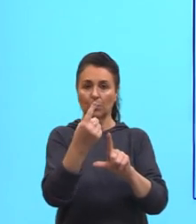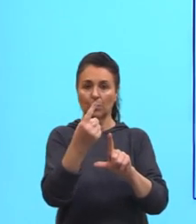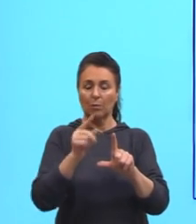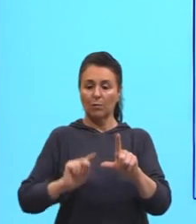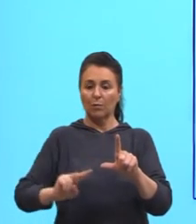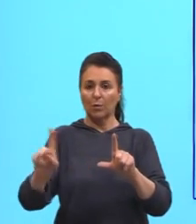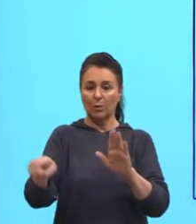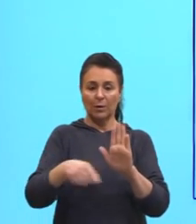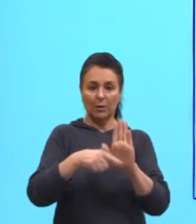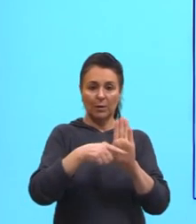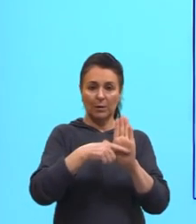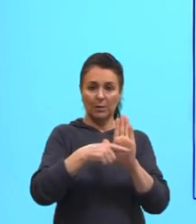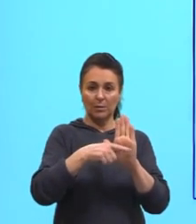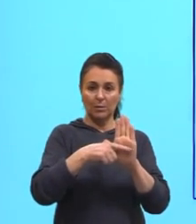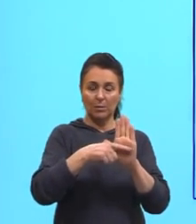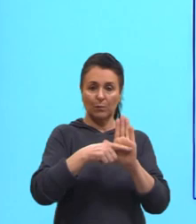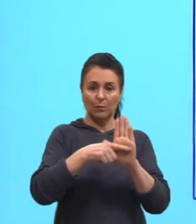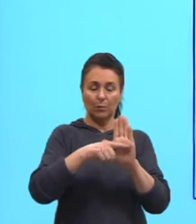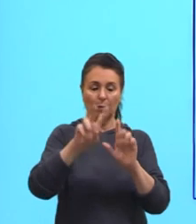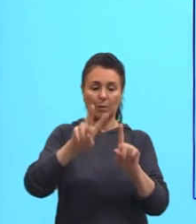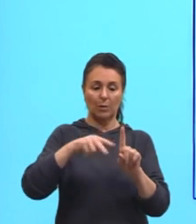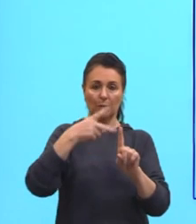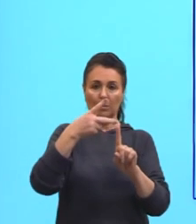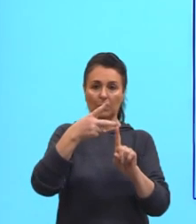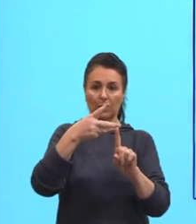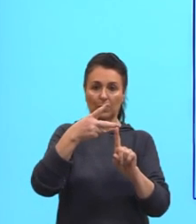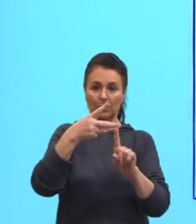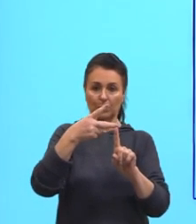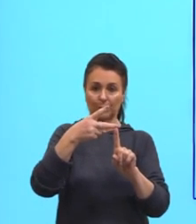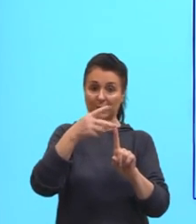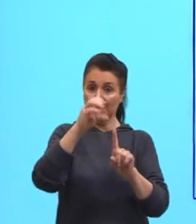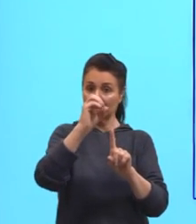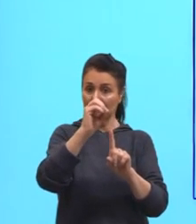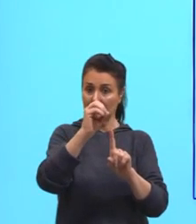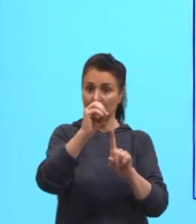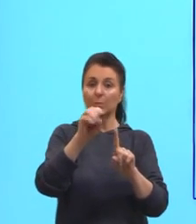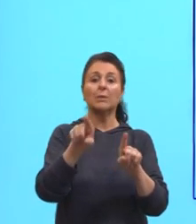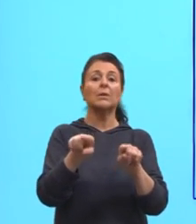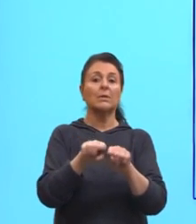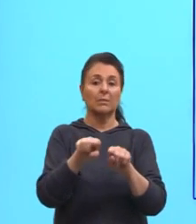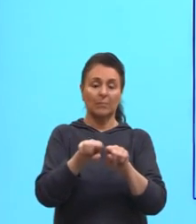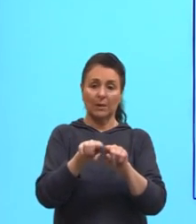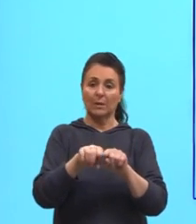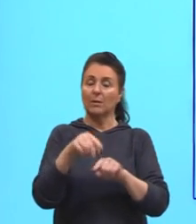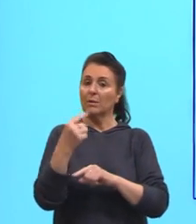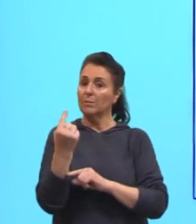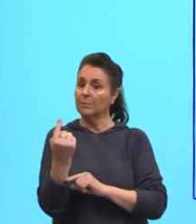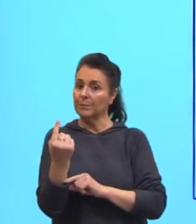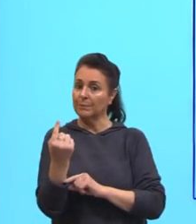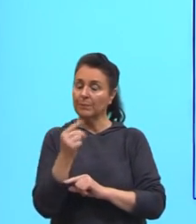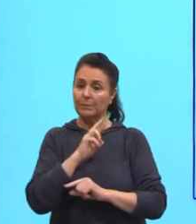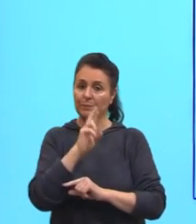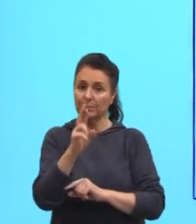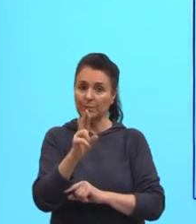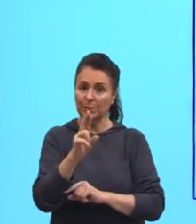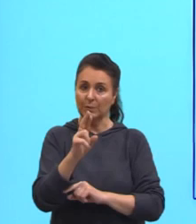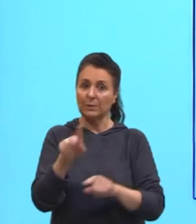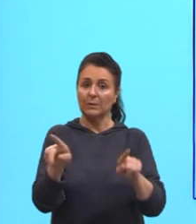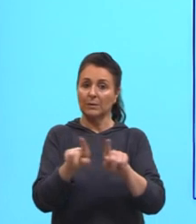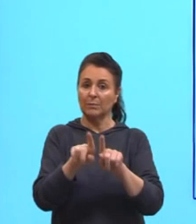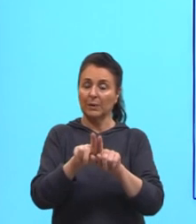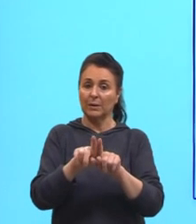elevado a 0 resulta em 1 assim como todo o elevador um